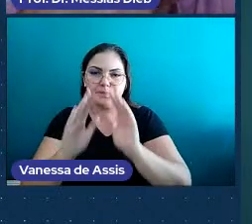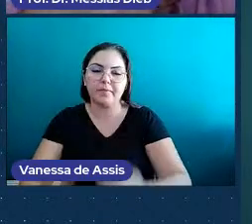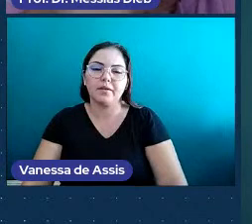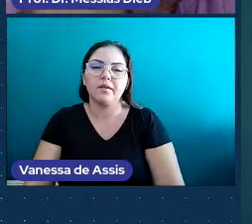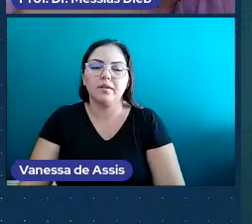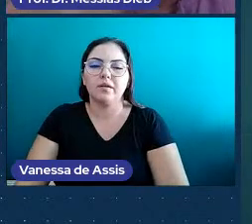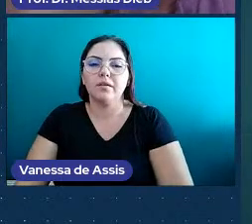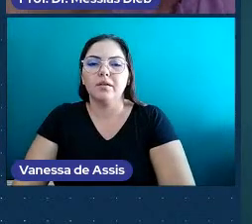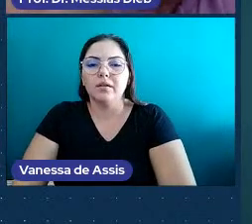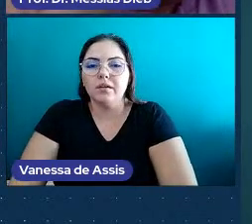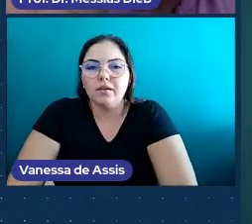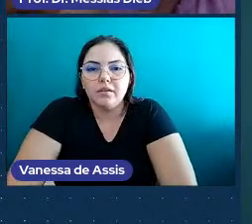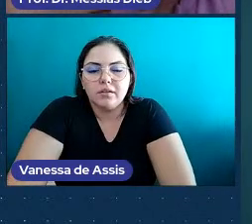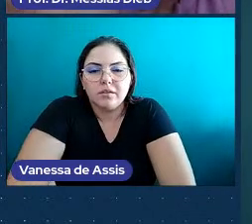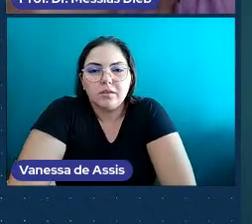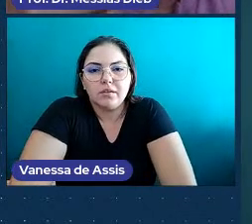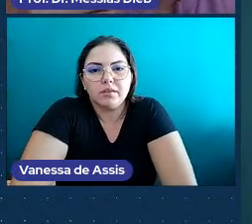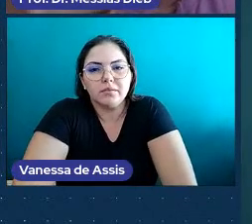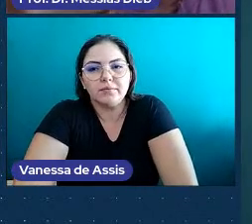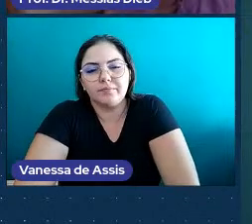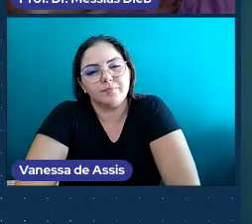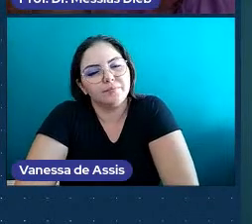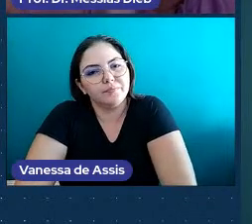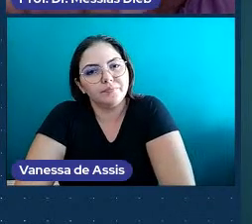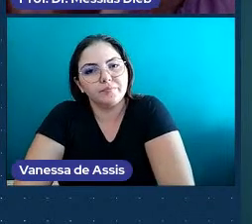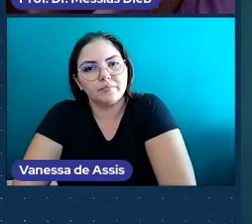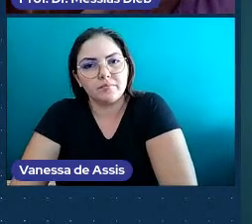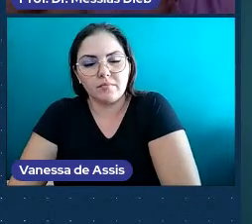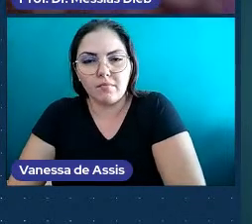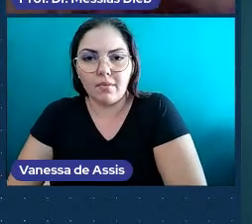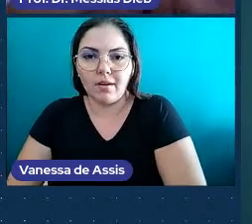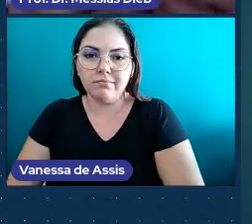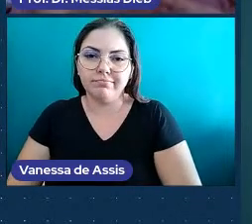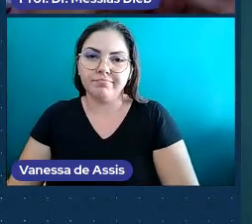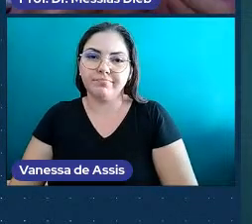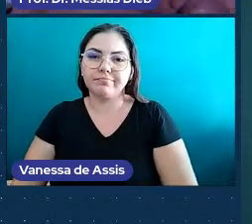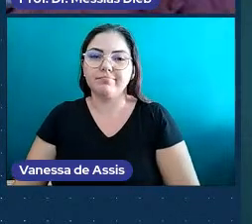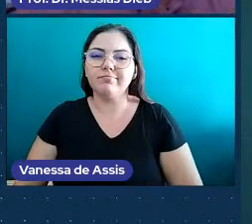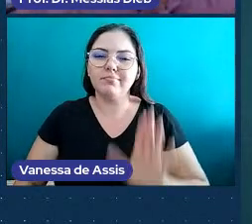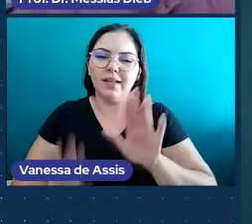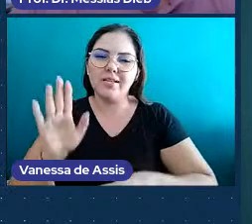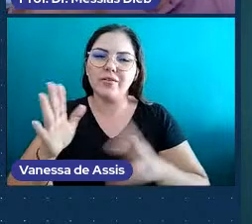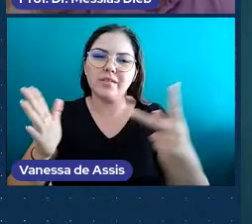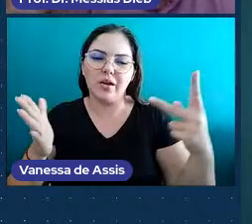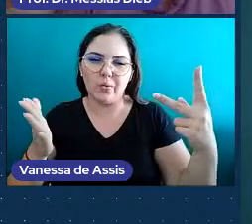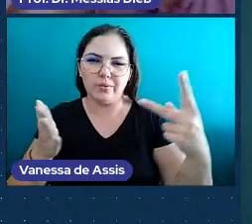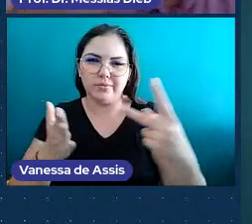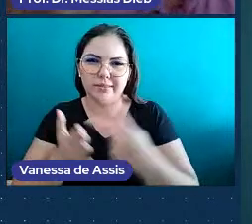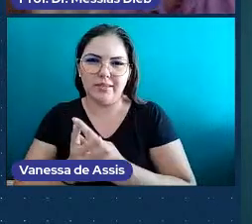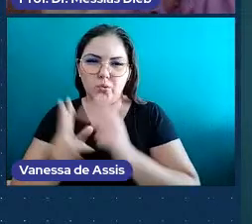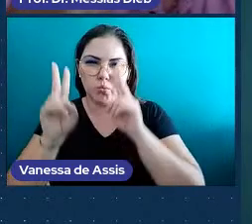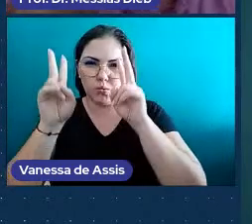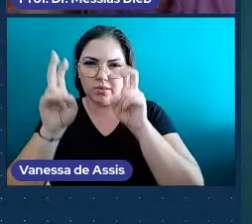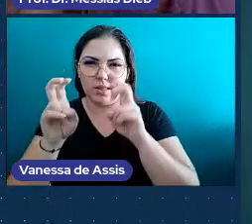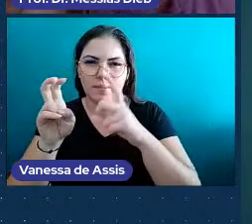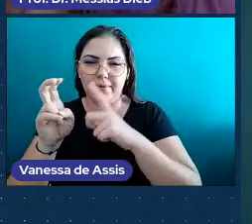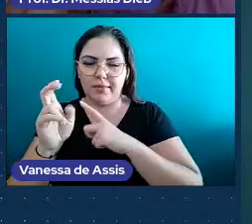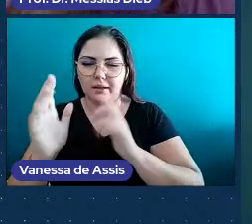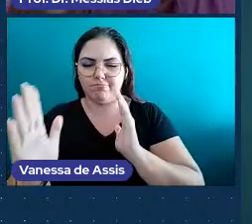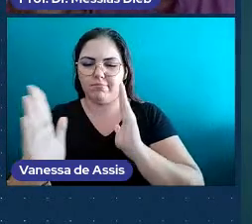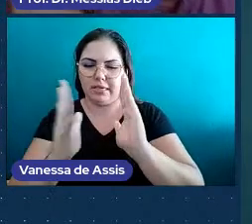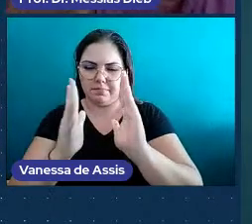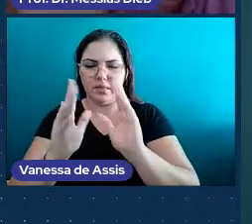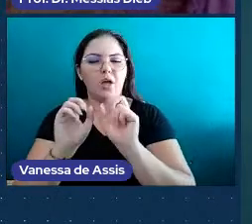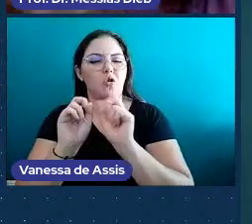o tema está delimitado, mas ele não é claro, não é claro para quem lê. E aí eu tenho que chamar a atenção de